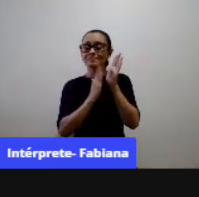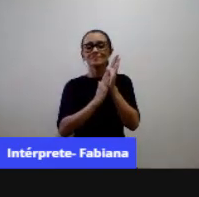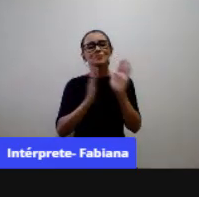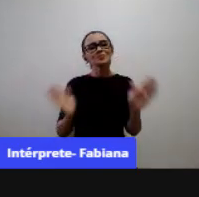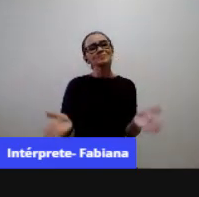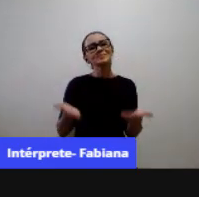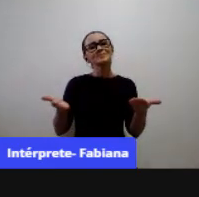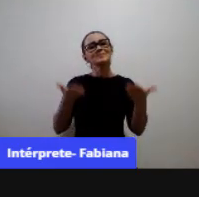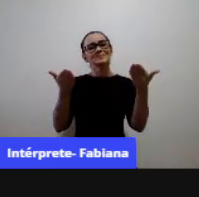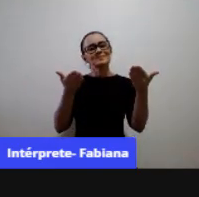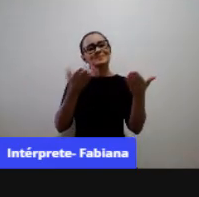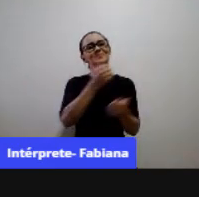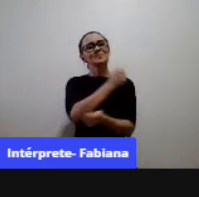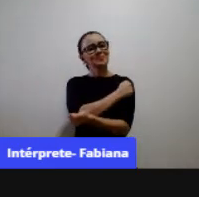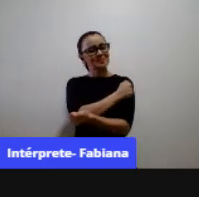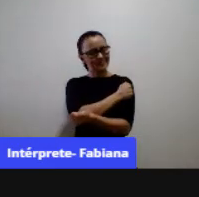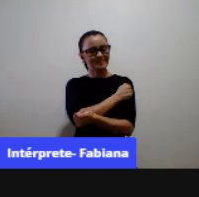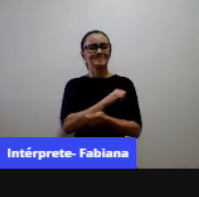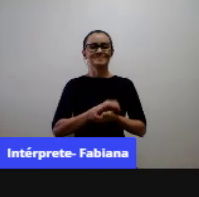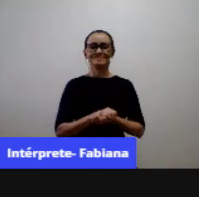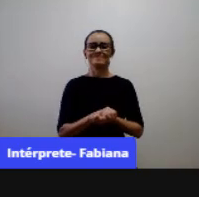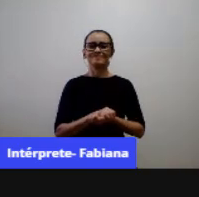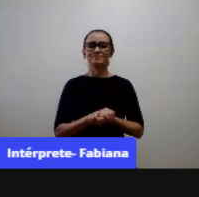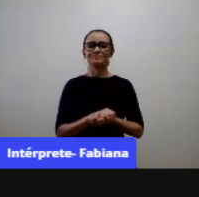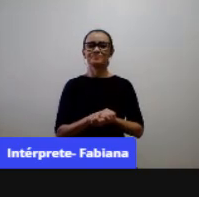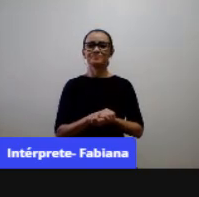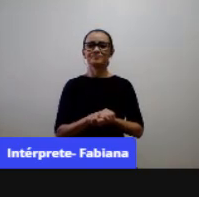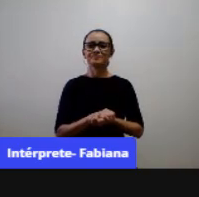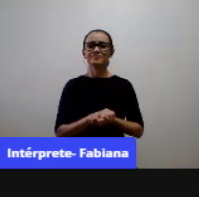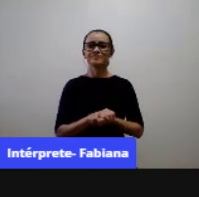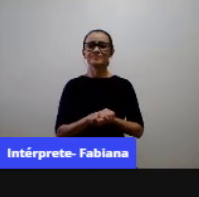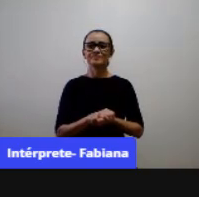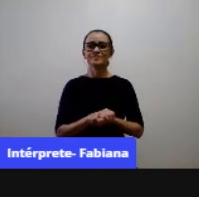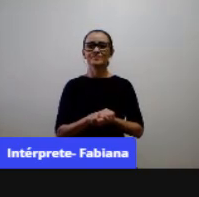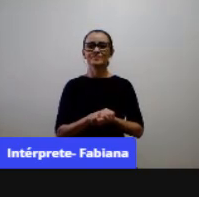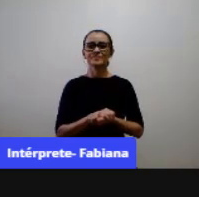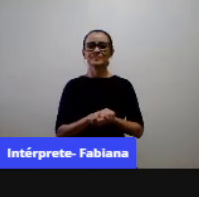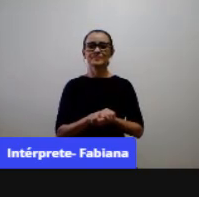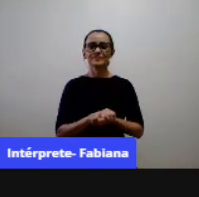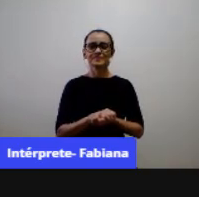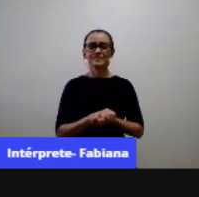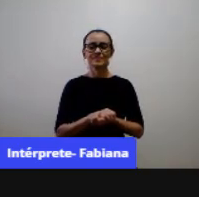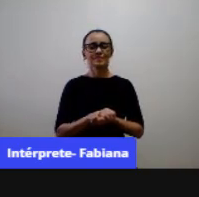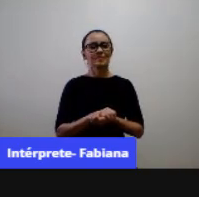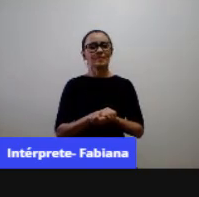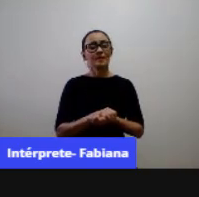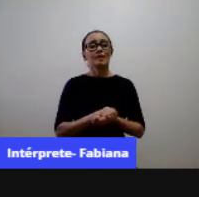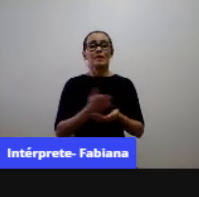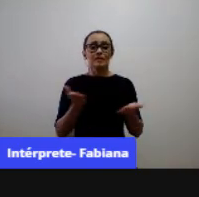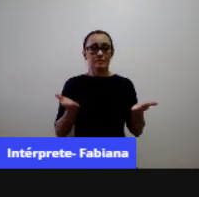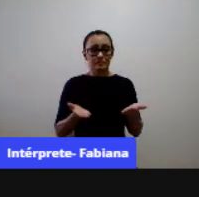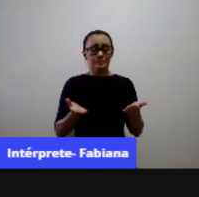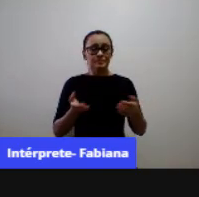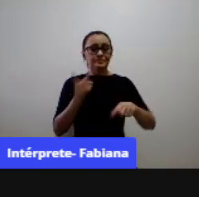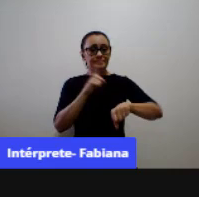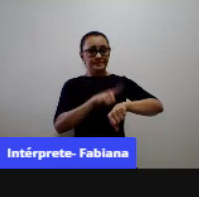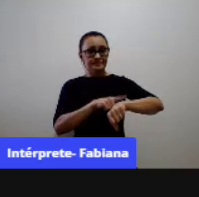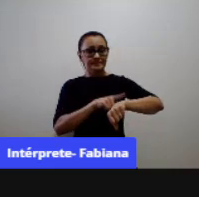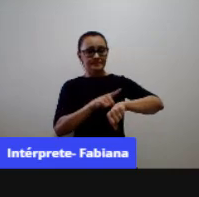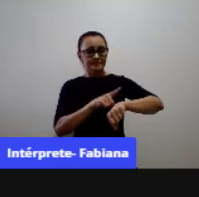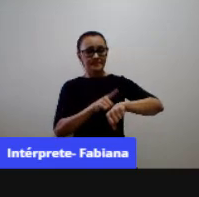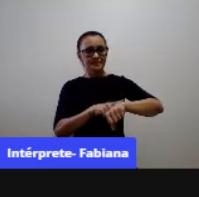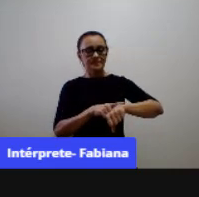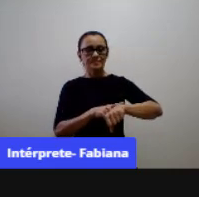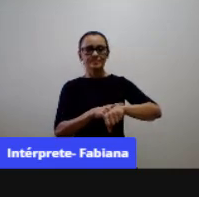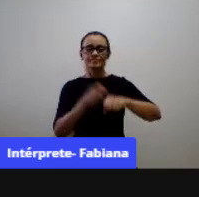Né, Sandra? Quer falar um pouquinho sobre isso? Eu acho importante, na realidade, nesse momento aí, na questão das habilidades,